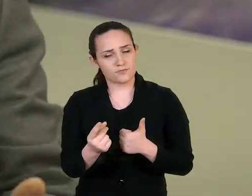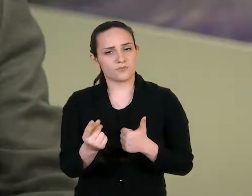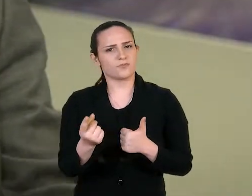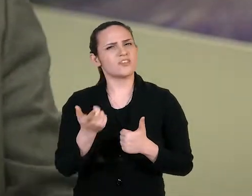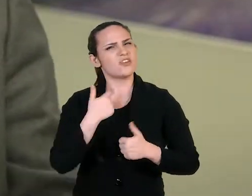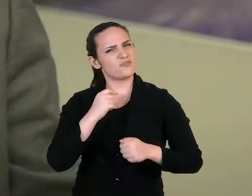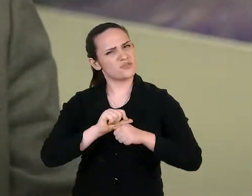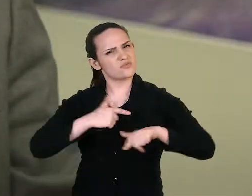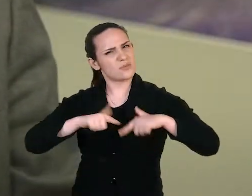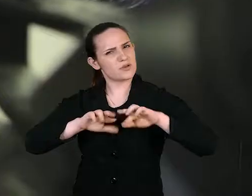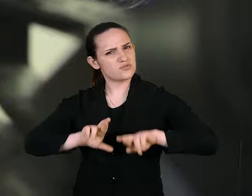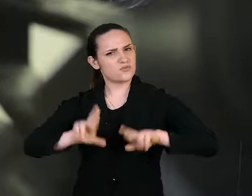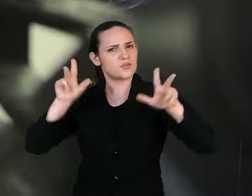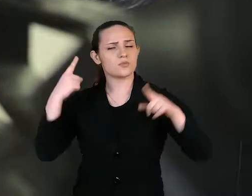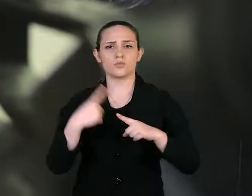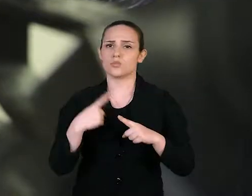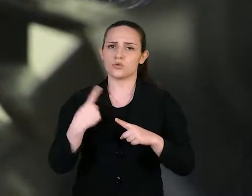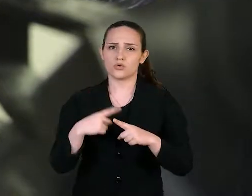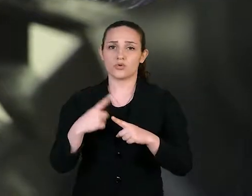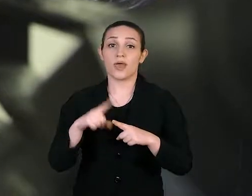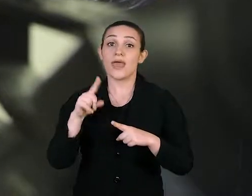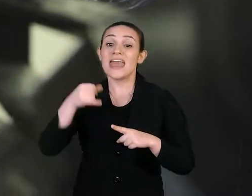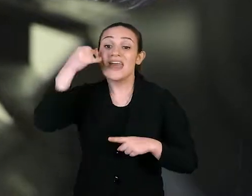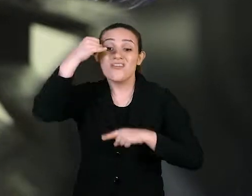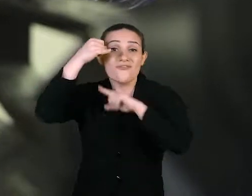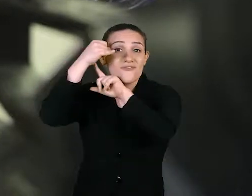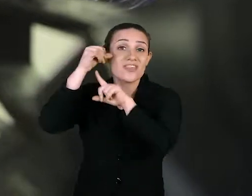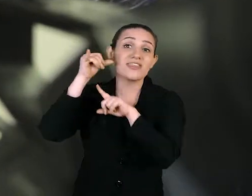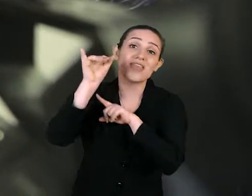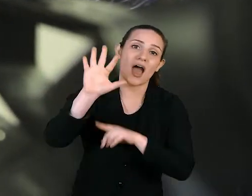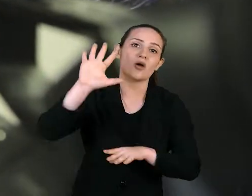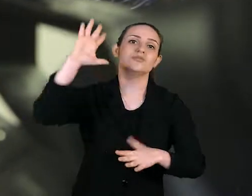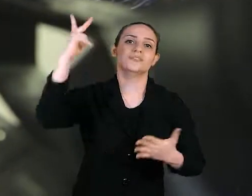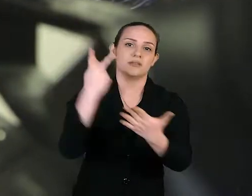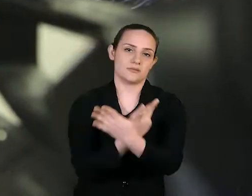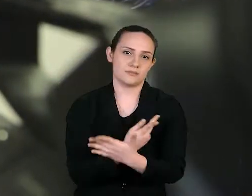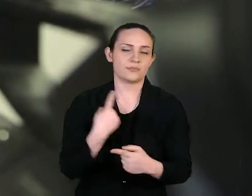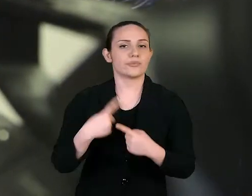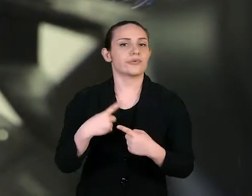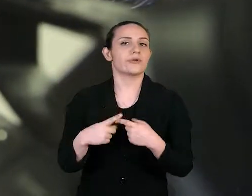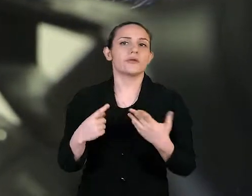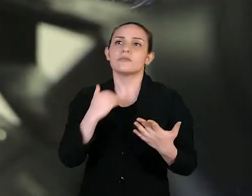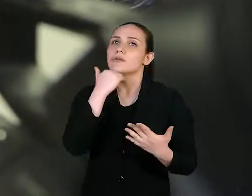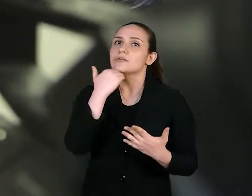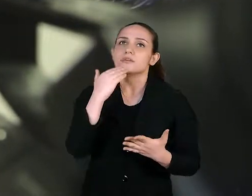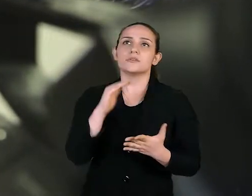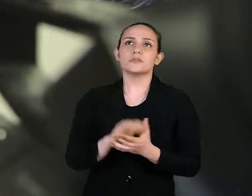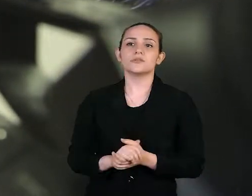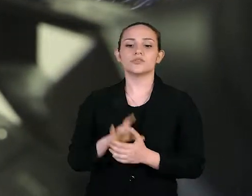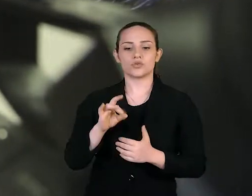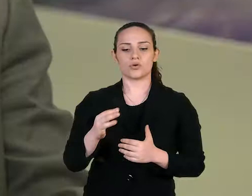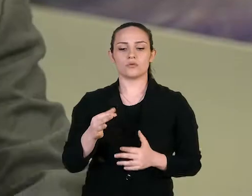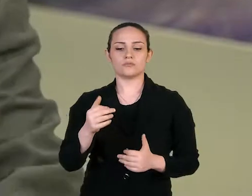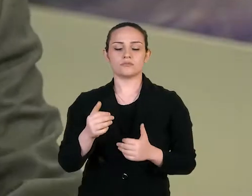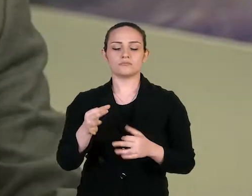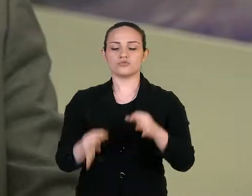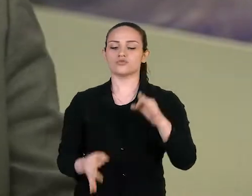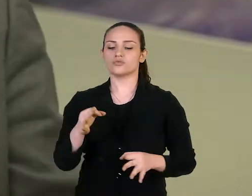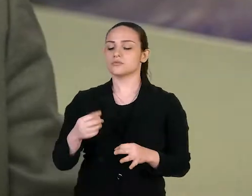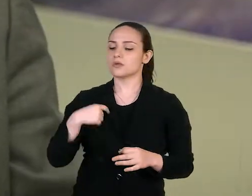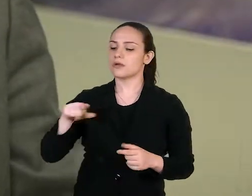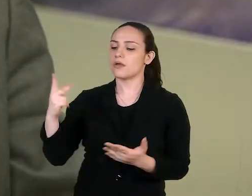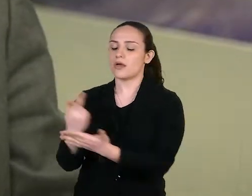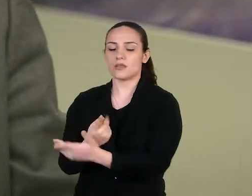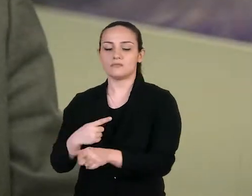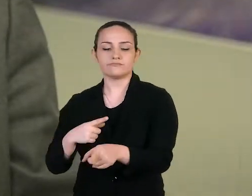trabalho diferenciado aqui, que é de fazer o trabalho preventivo. Não adiantava nada os tribunais ficarem aqui apenas enxugando